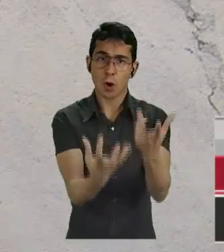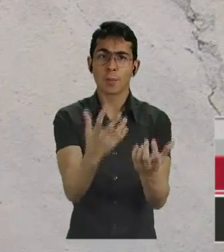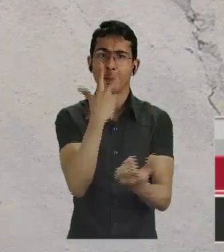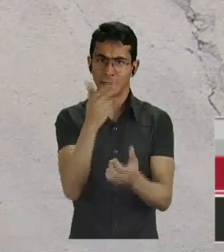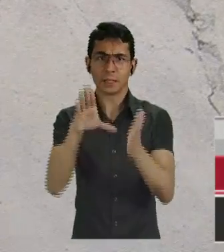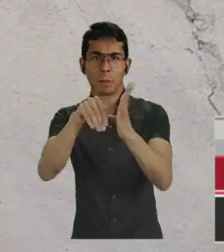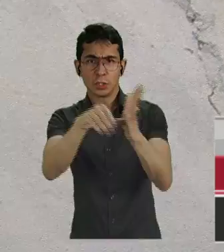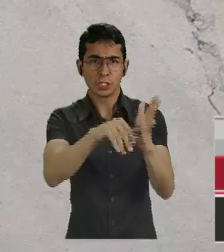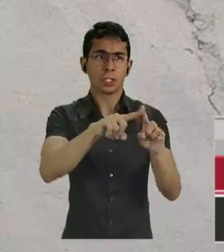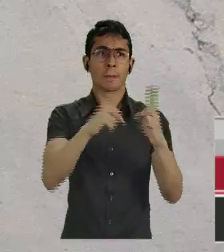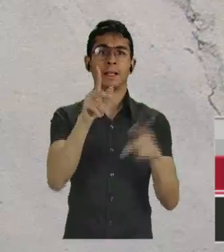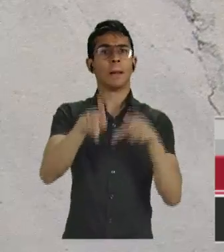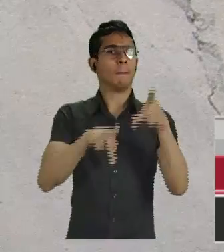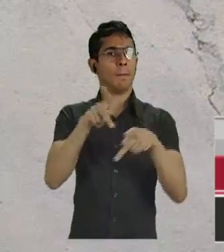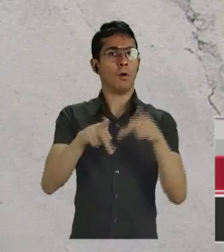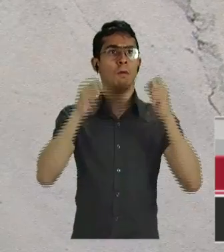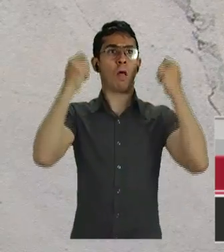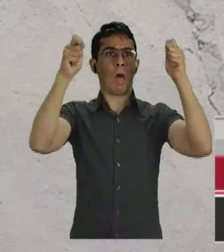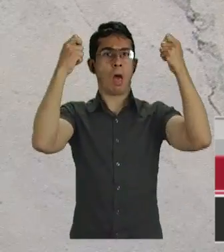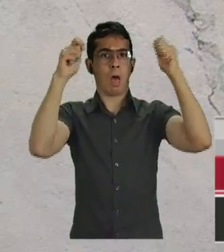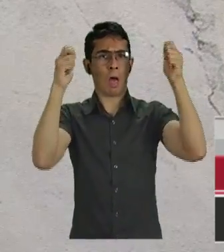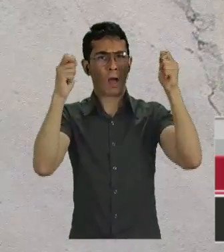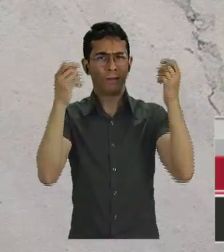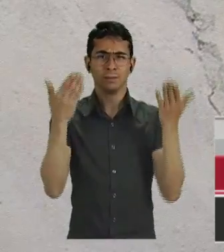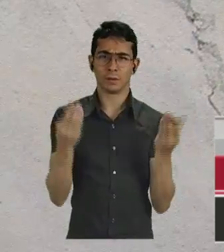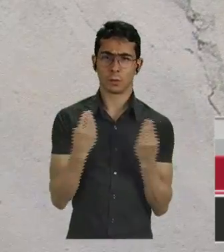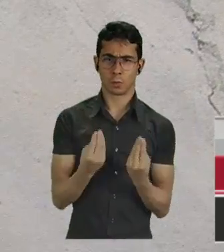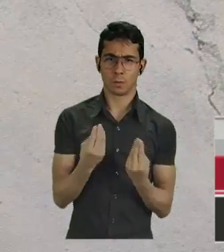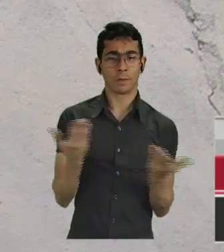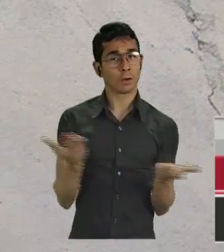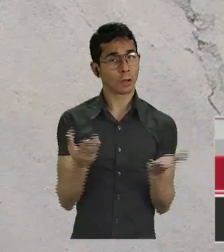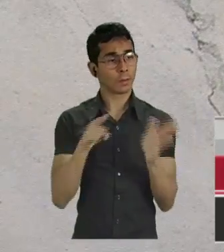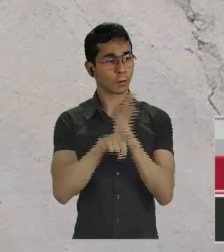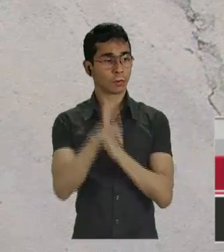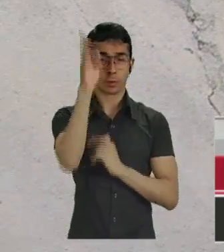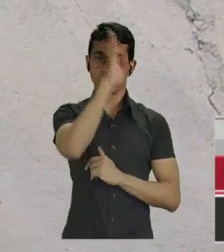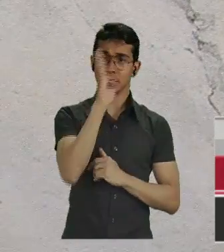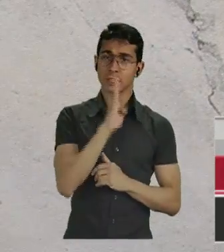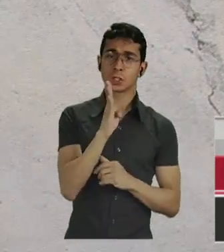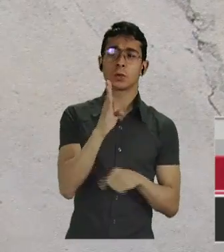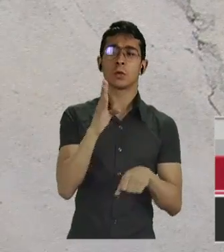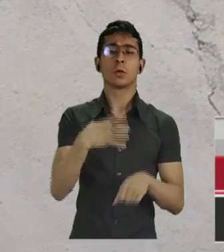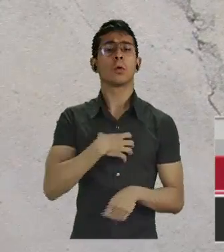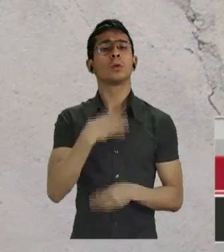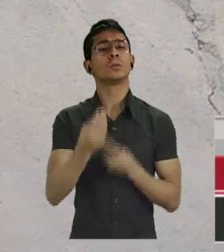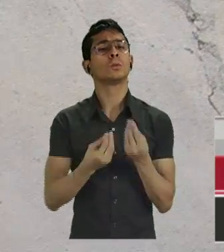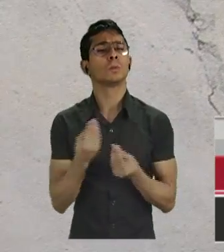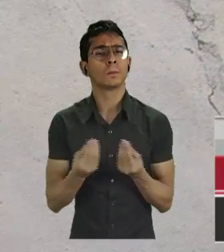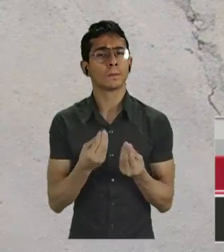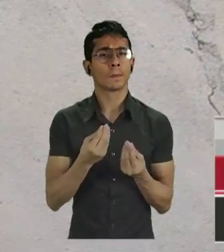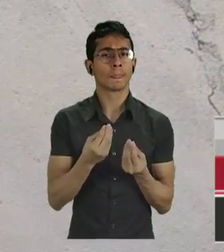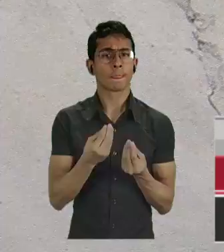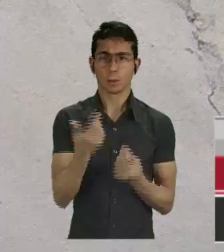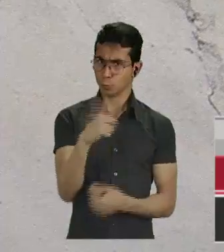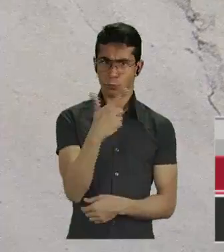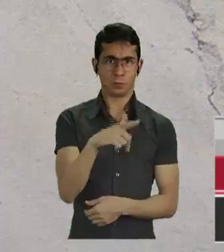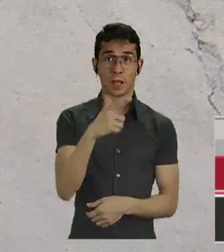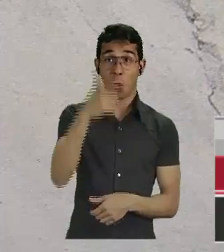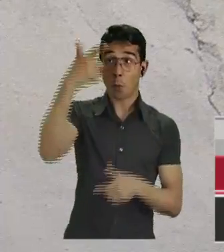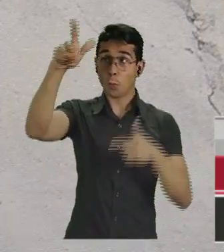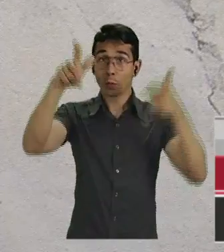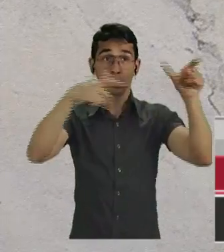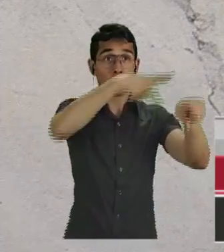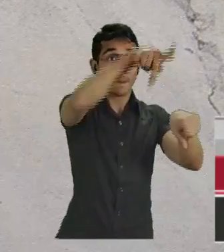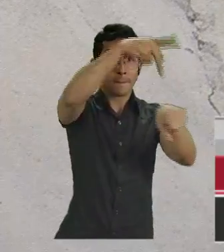manifestando então eu pergunto em que situação se encontra no brasil isso aqui a gente não vê nem países é é